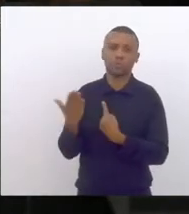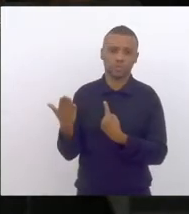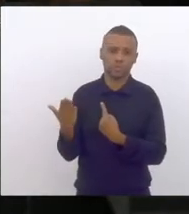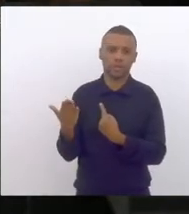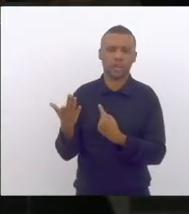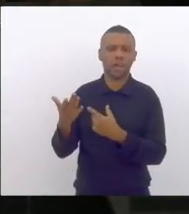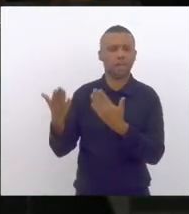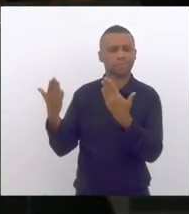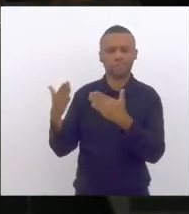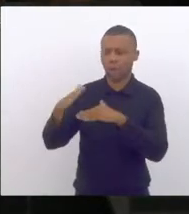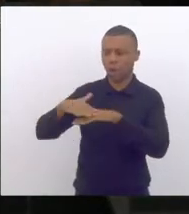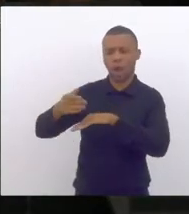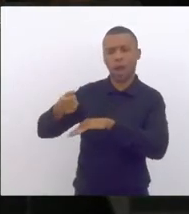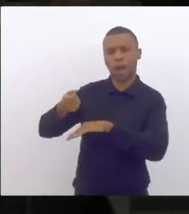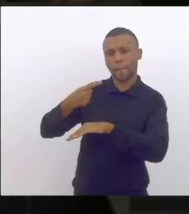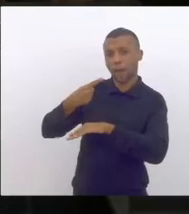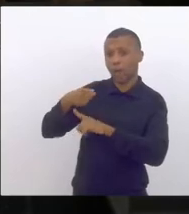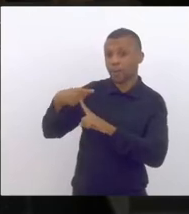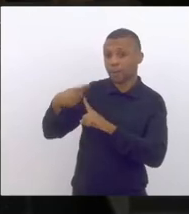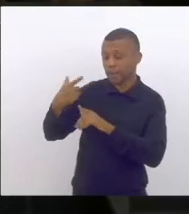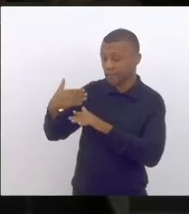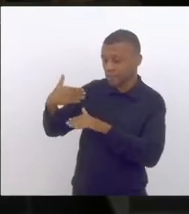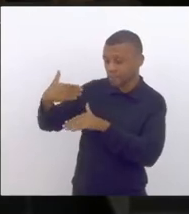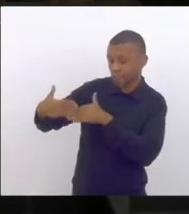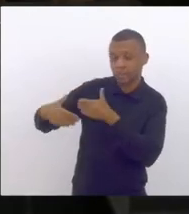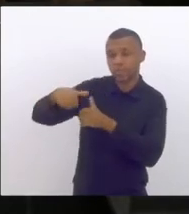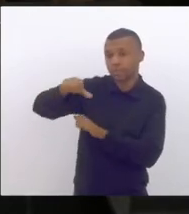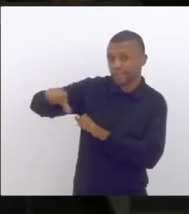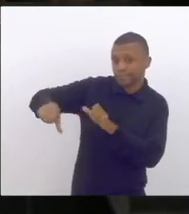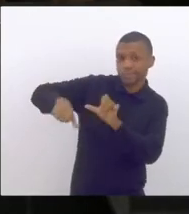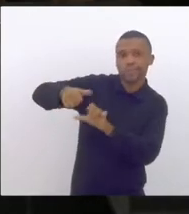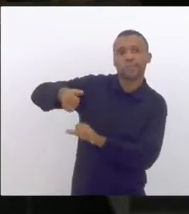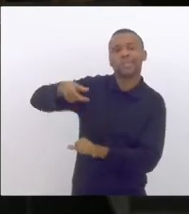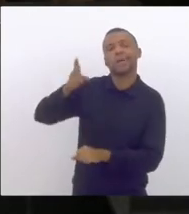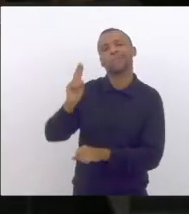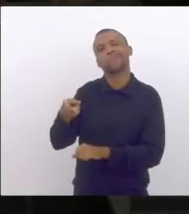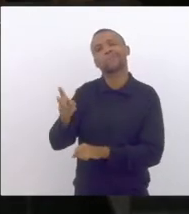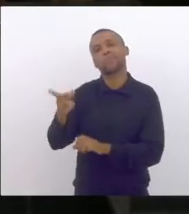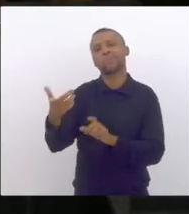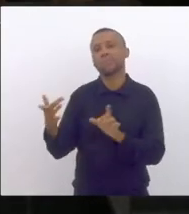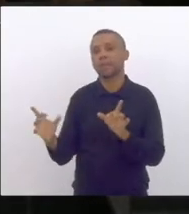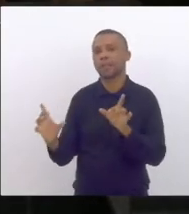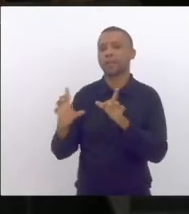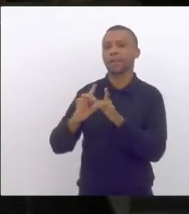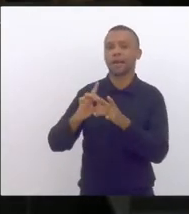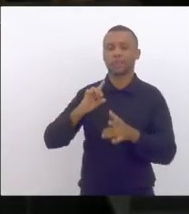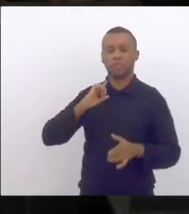Porque todo o processo de reeleição tá sempre maculado